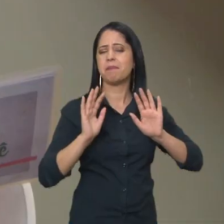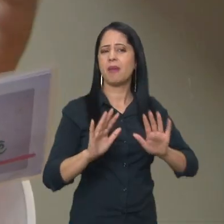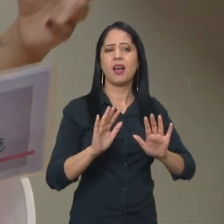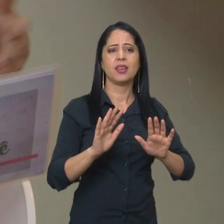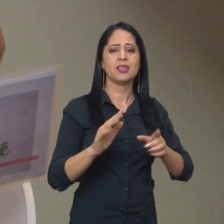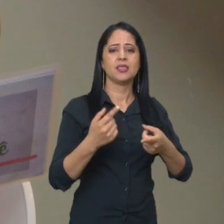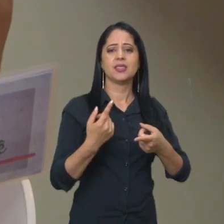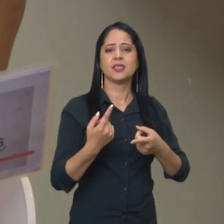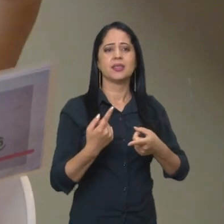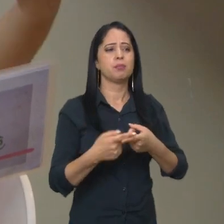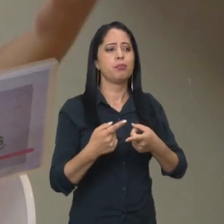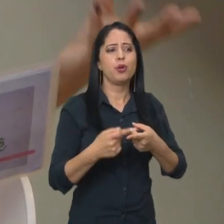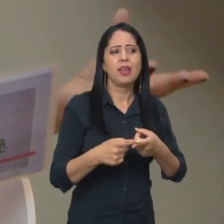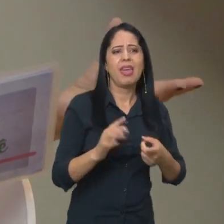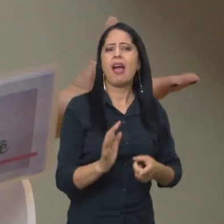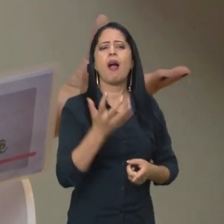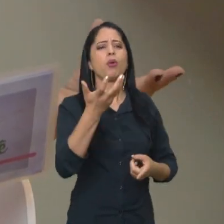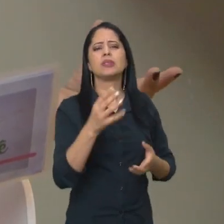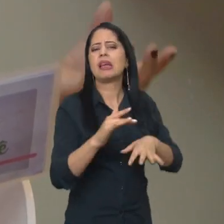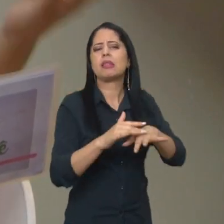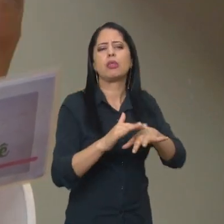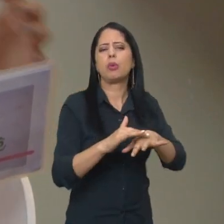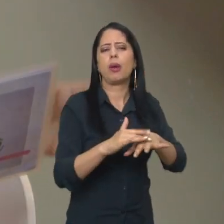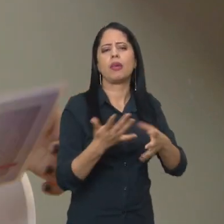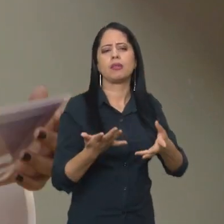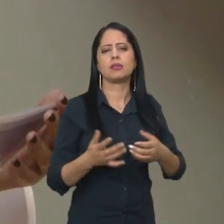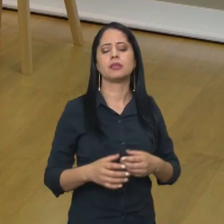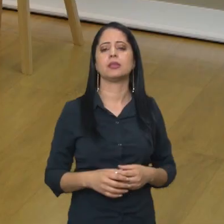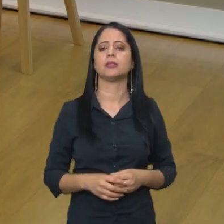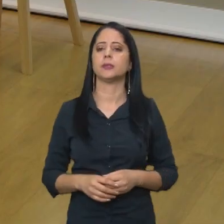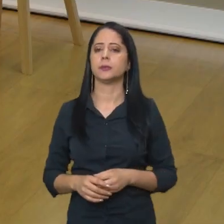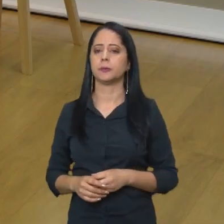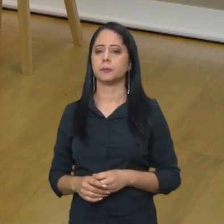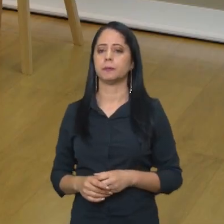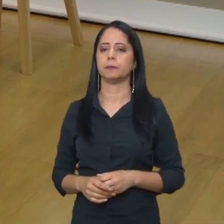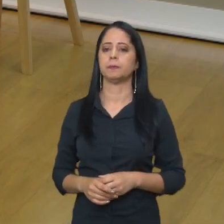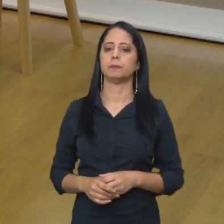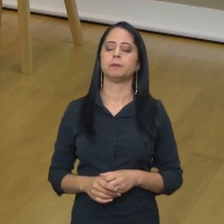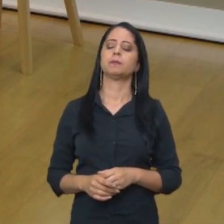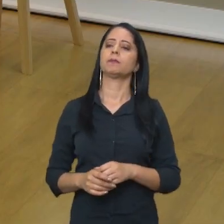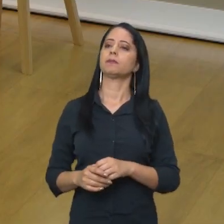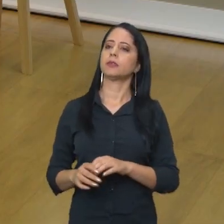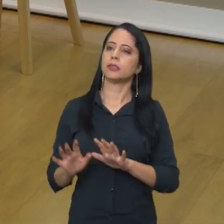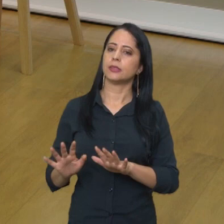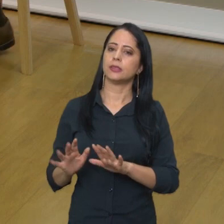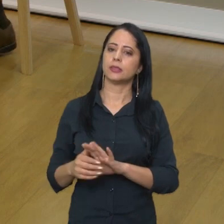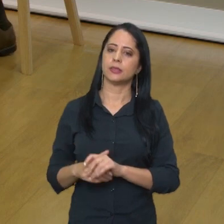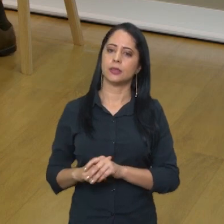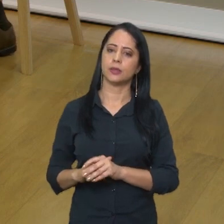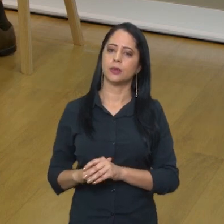repente, gerar aí uma predisposição para a doença. Quais são esses fatores? Então,